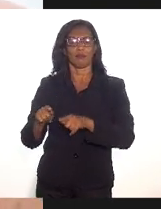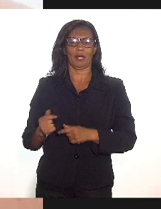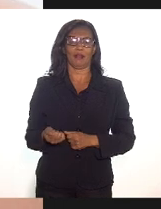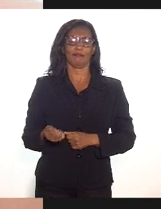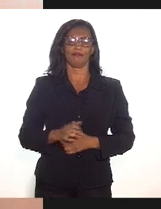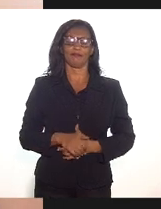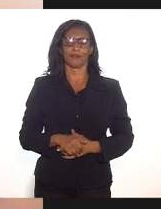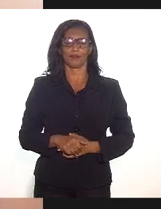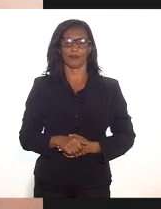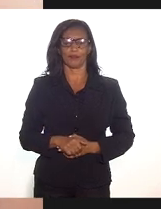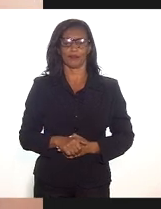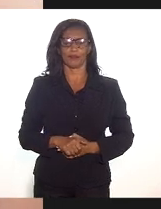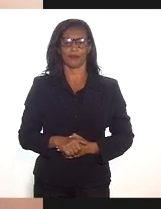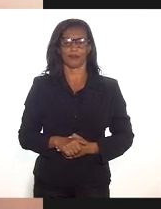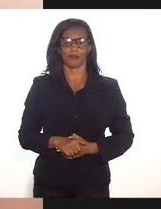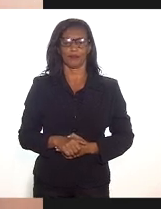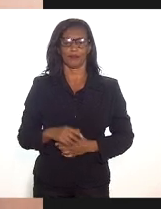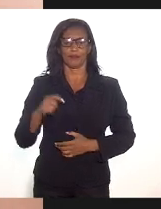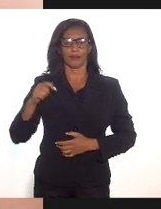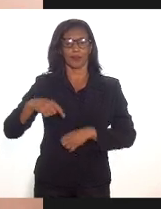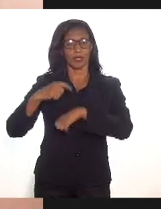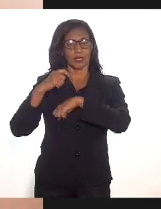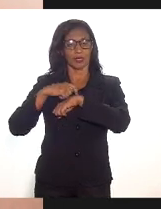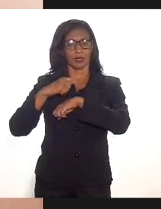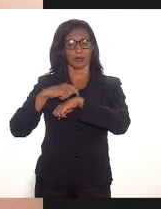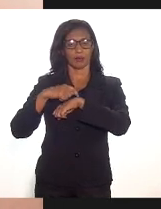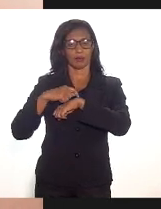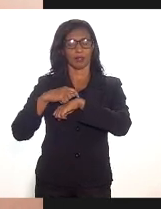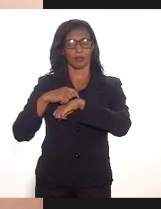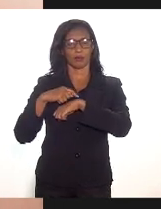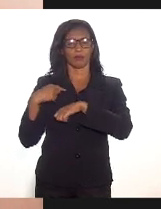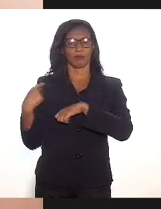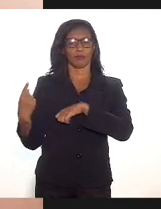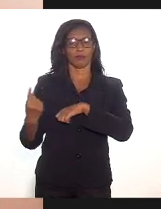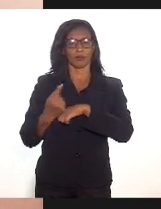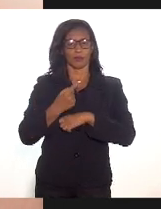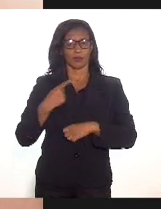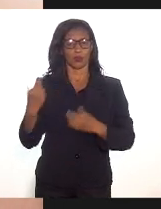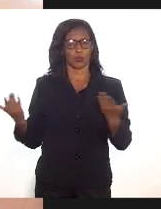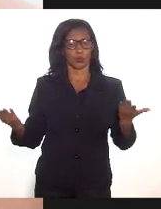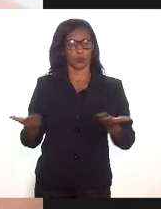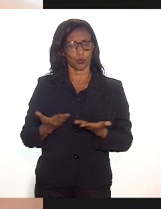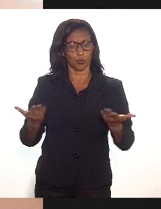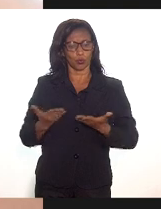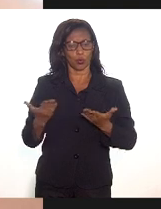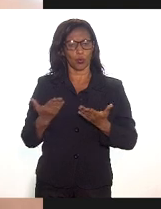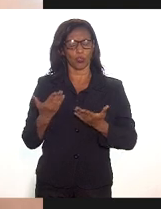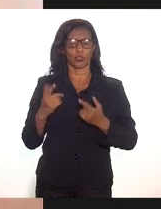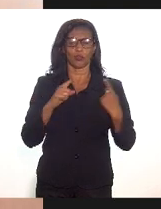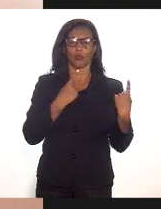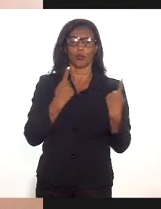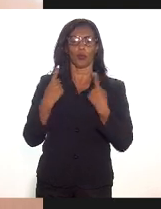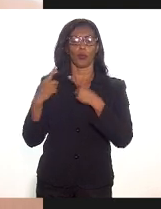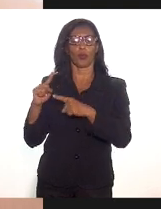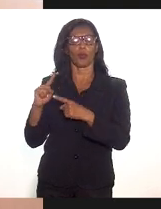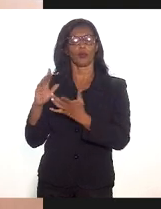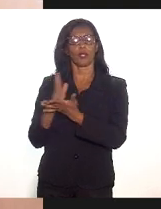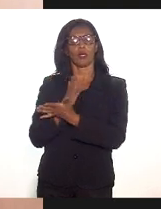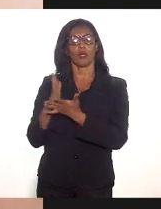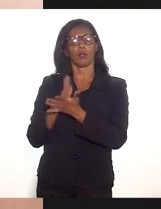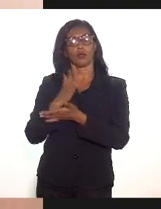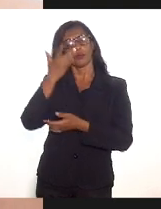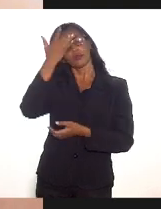interior. Nesse momento, a nossa posição aqui foi de colocar, da gente se colocar contra, né, algumas